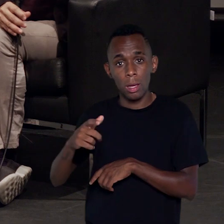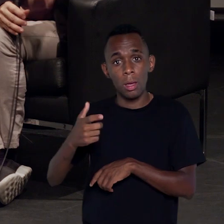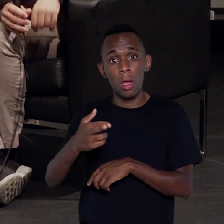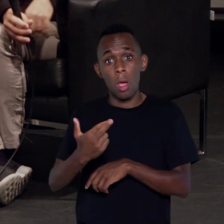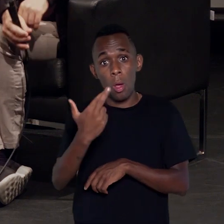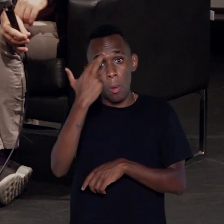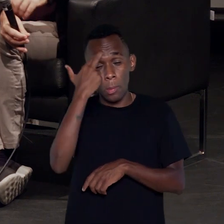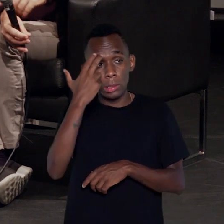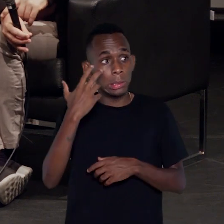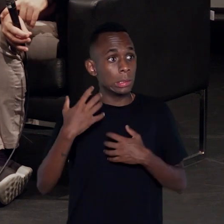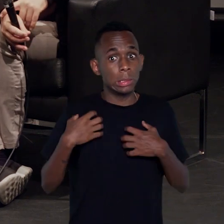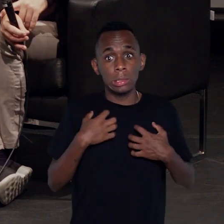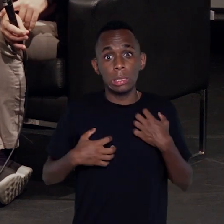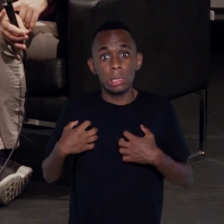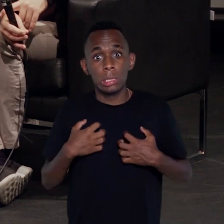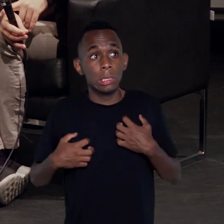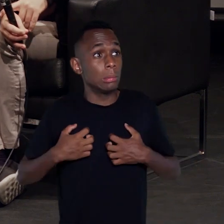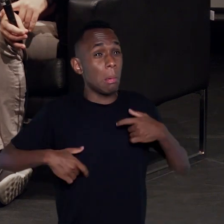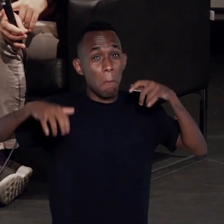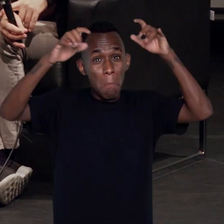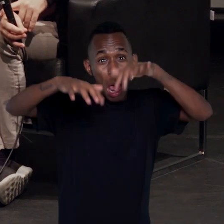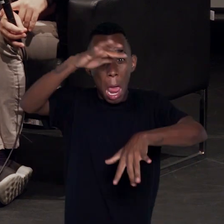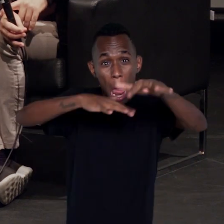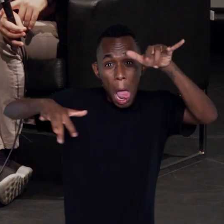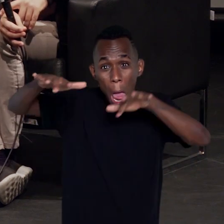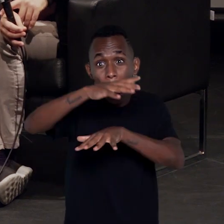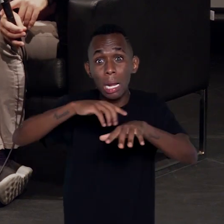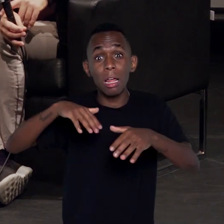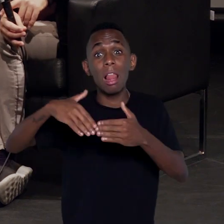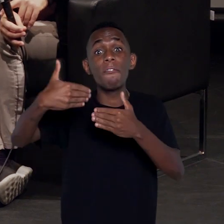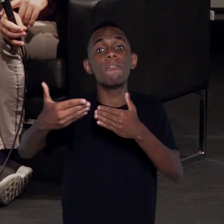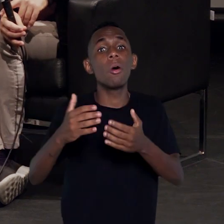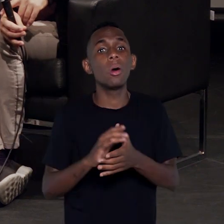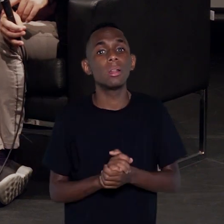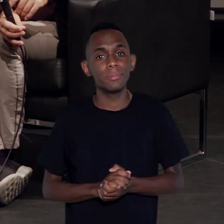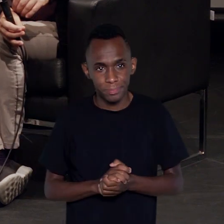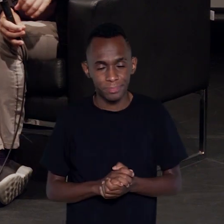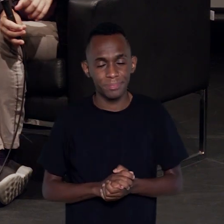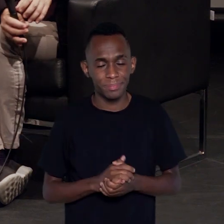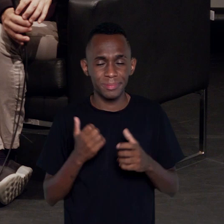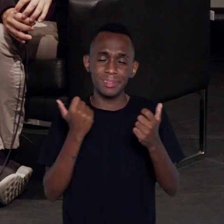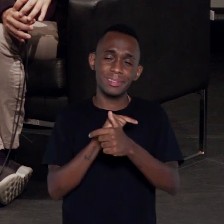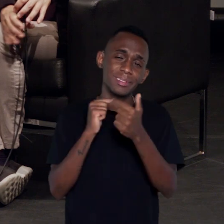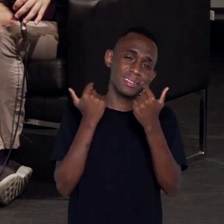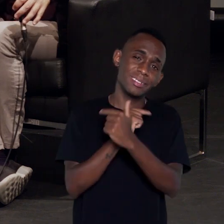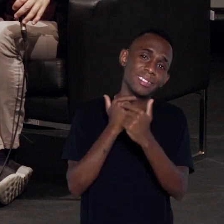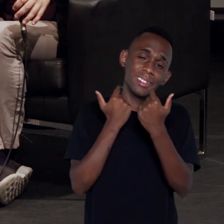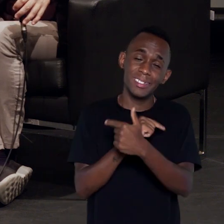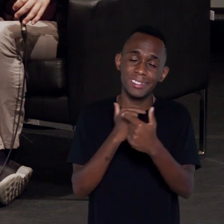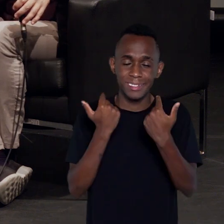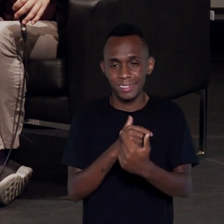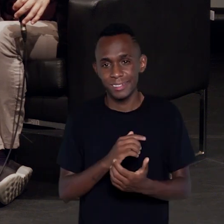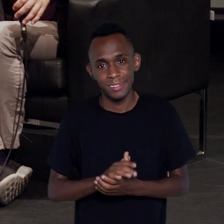do almoço, volta ele em pânico. Está um mau temporal lá fora. Aí,